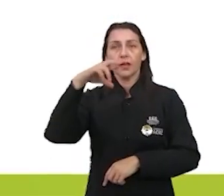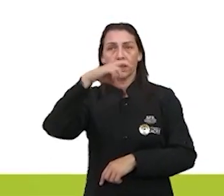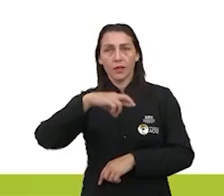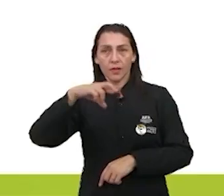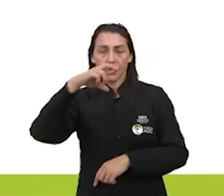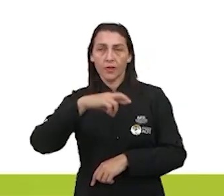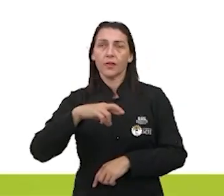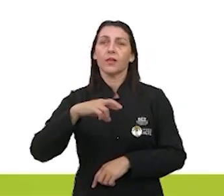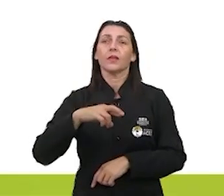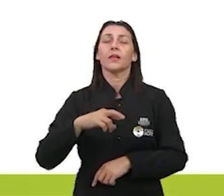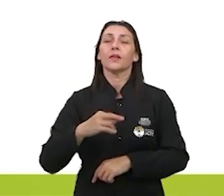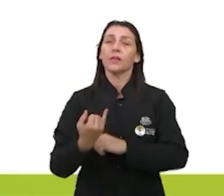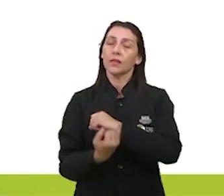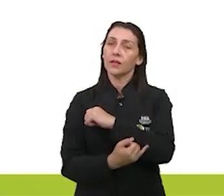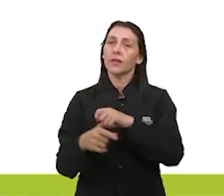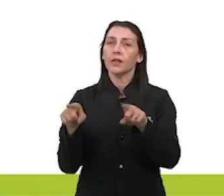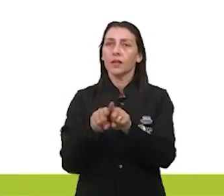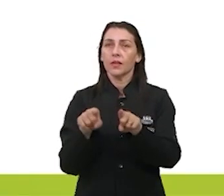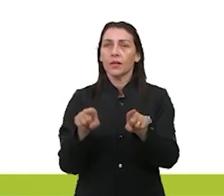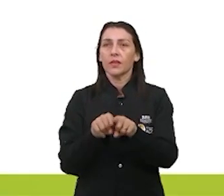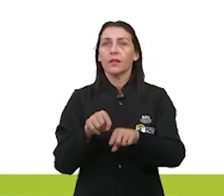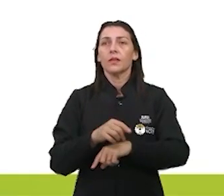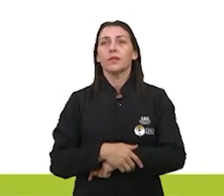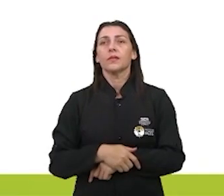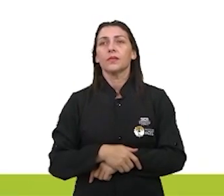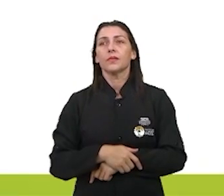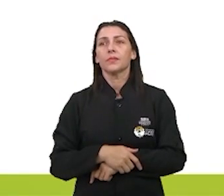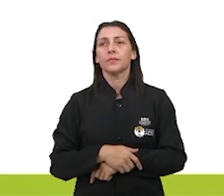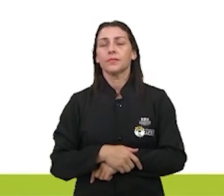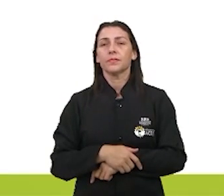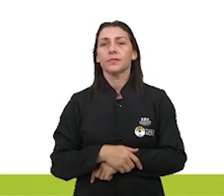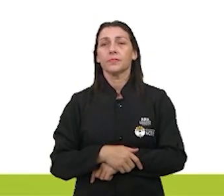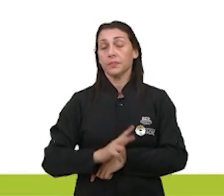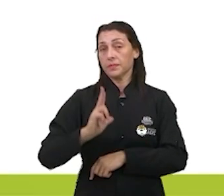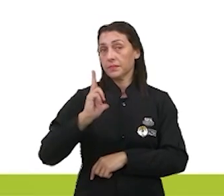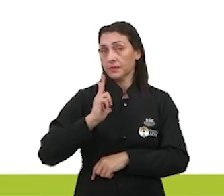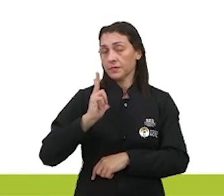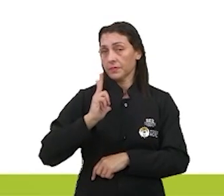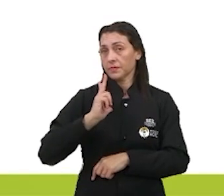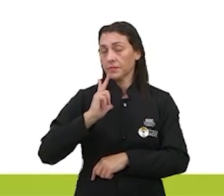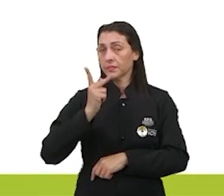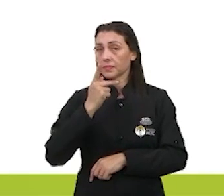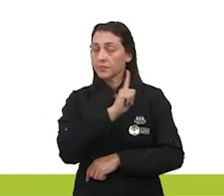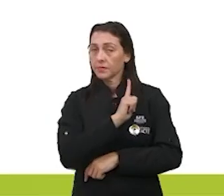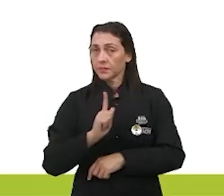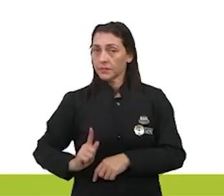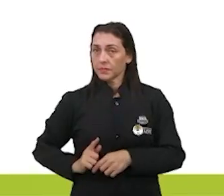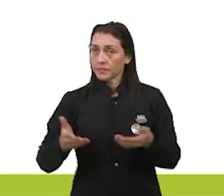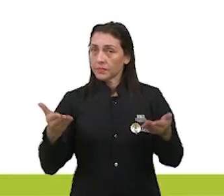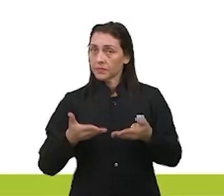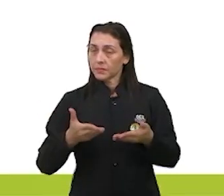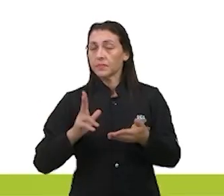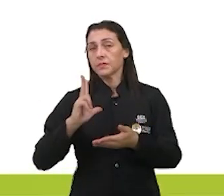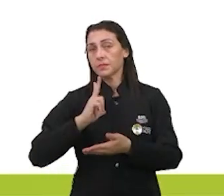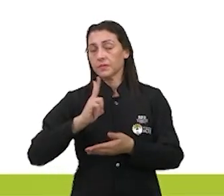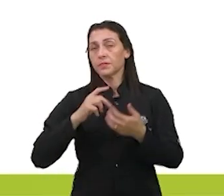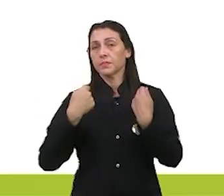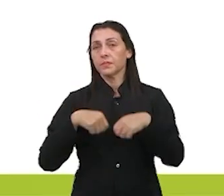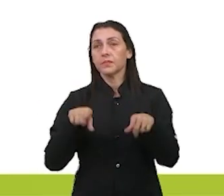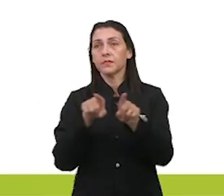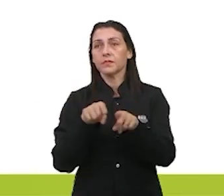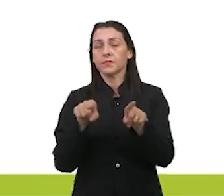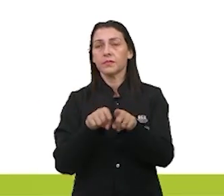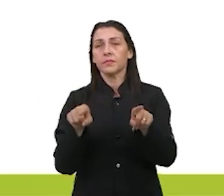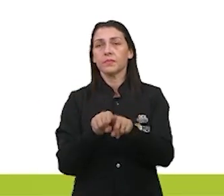como eu falei, os investimentos estratégicos seriam como isso. E a iniciativa privada? Falamos de governo, agora a iniciativa privada precisa